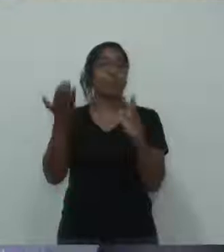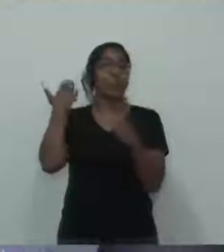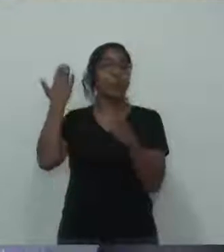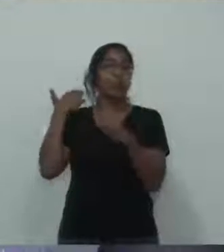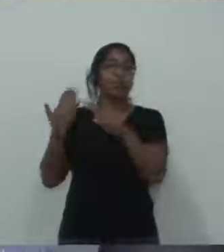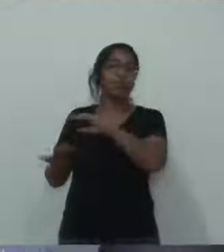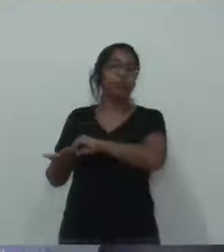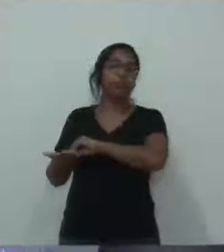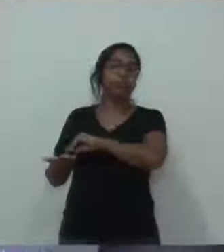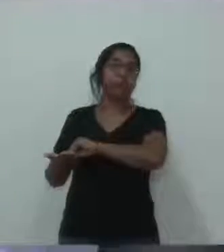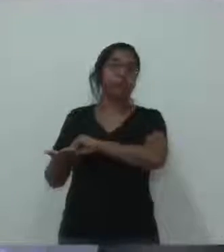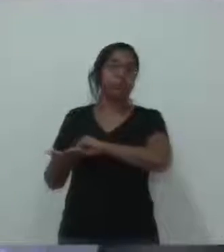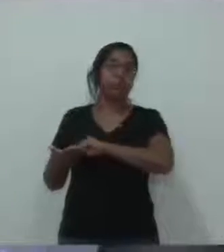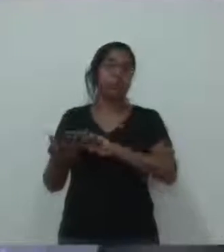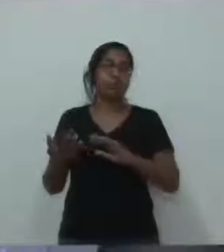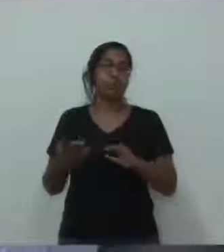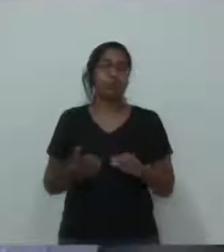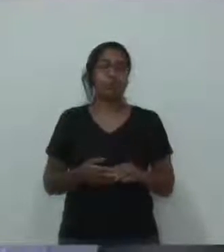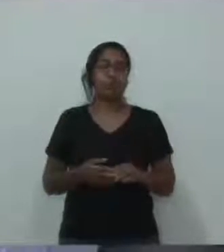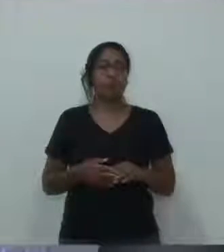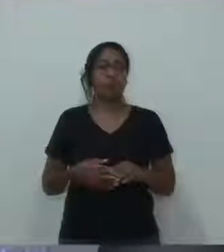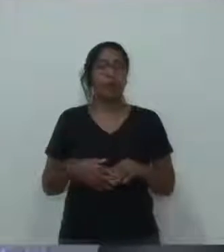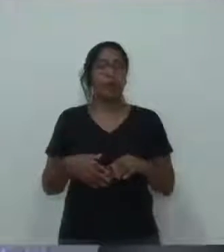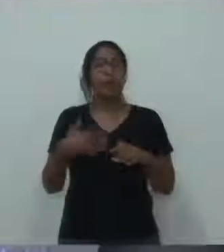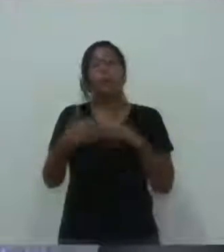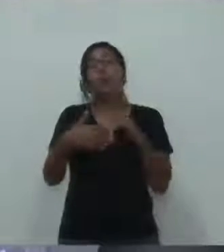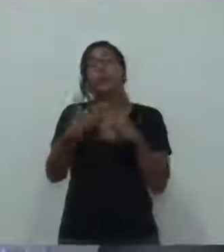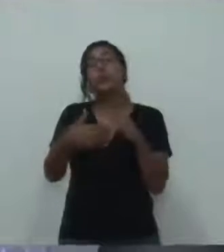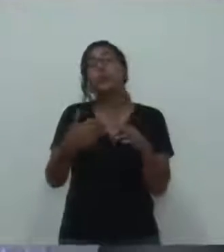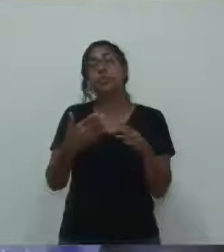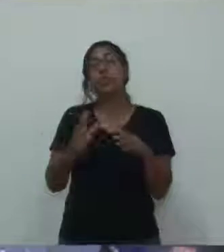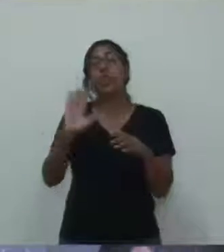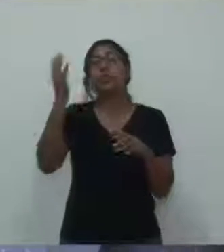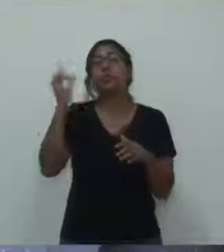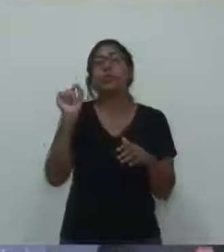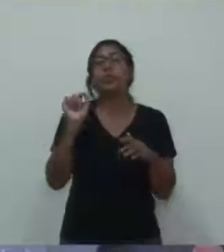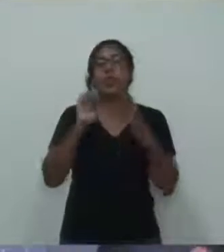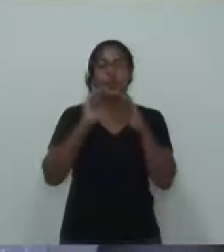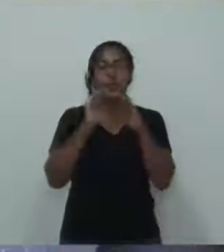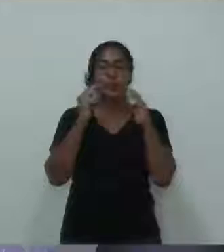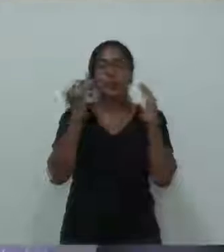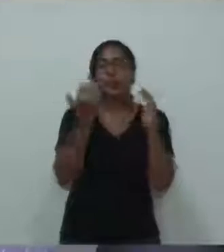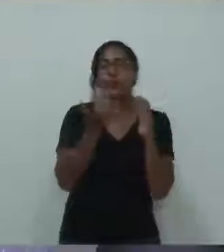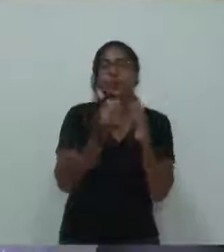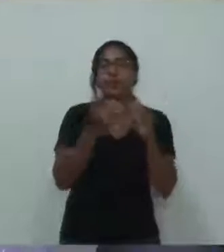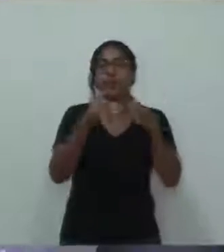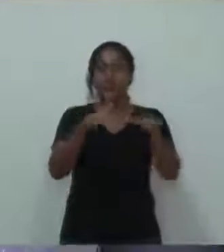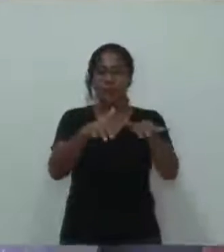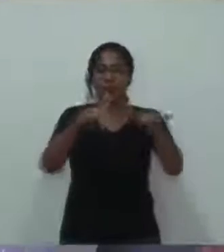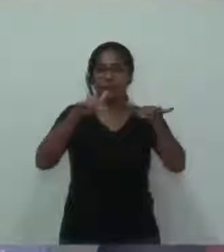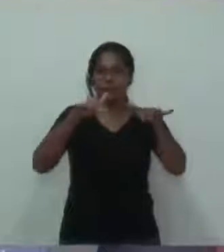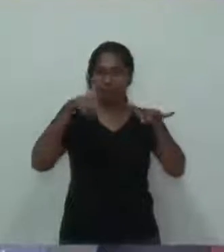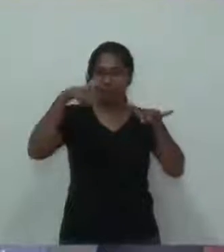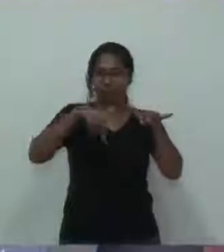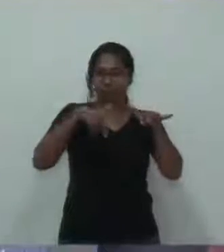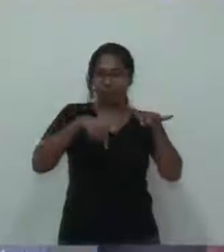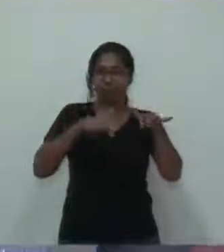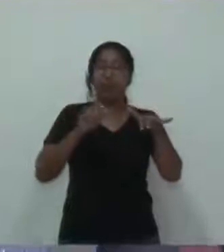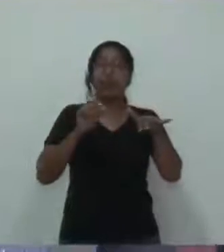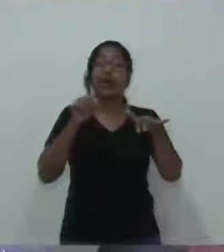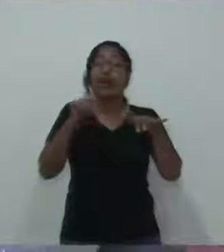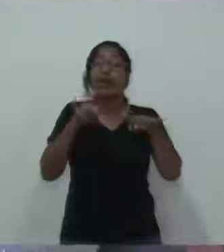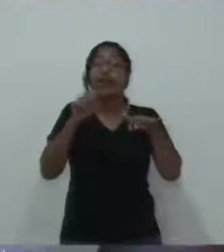bom tempo, cai novamente a Câmara, né? Como eu disse, que é ali você tendo a reclamação, é a ressonância da sociedade e a Câmara